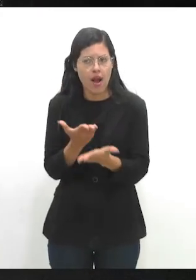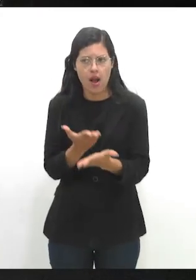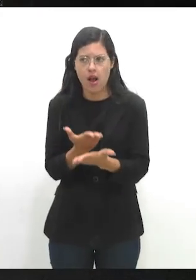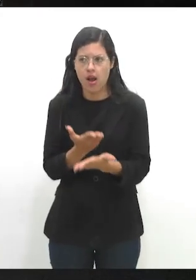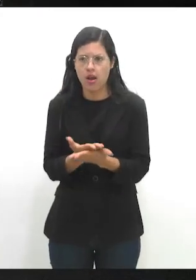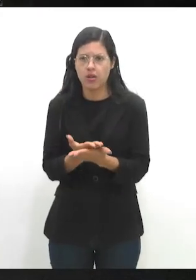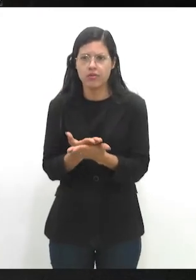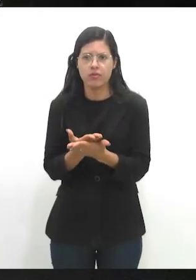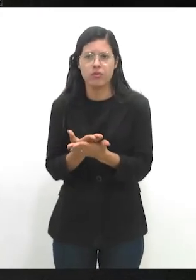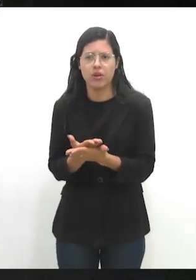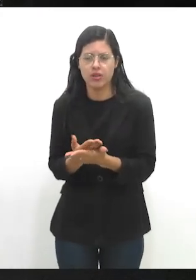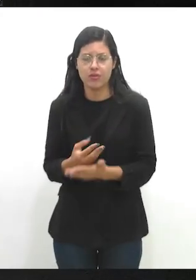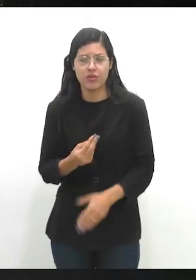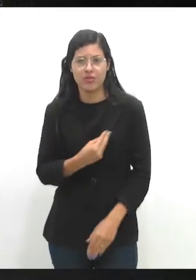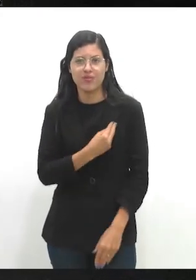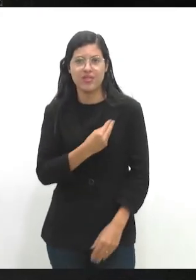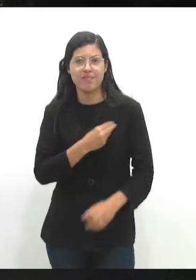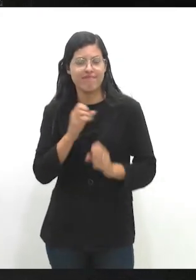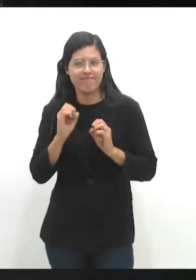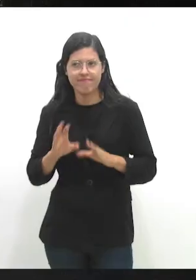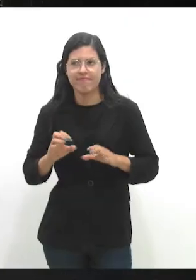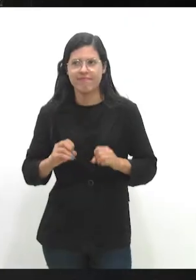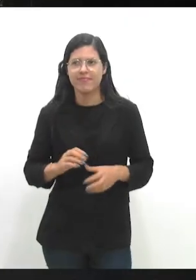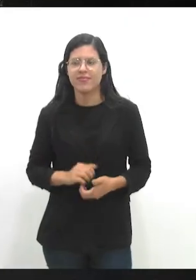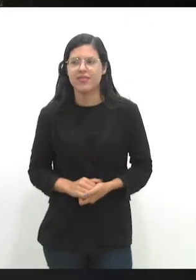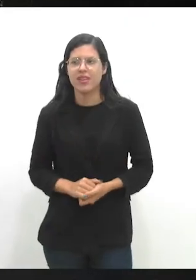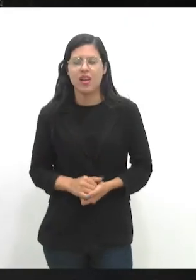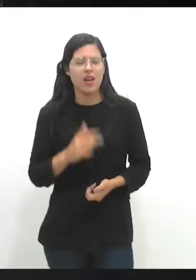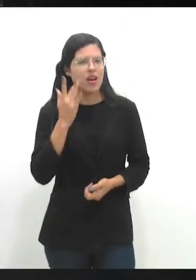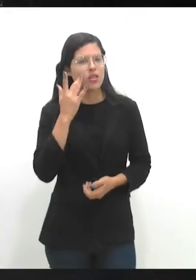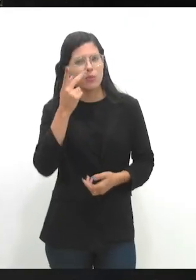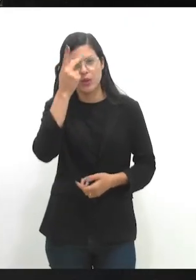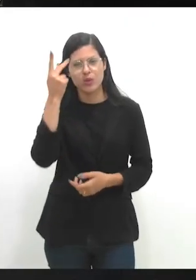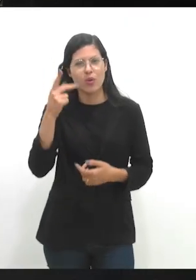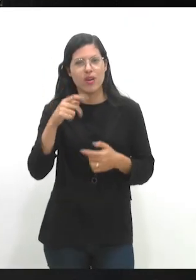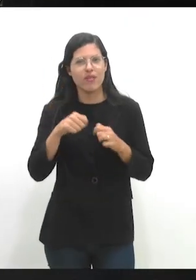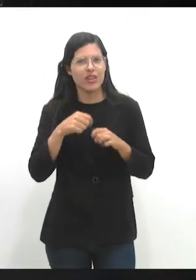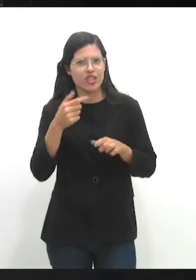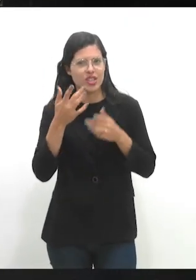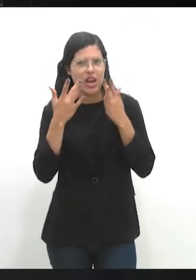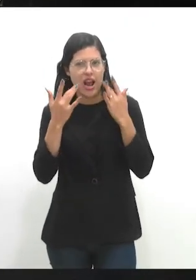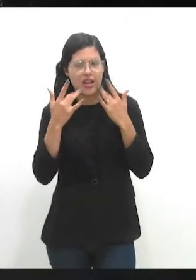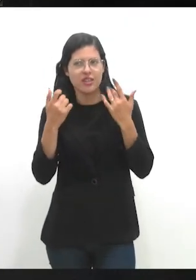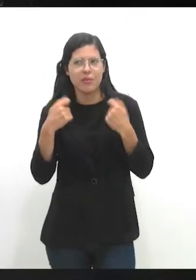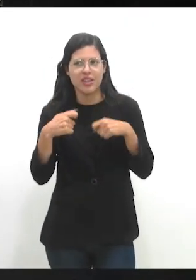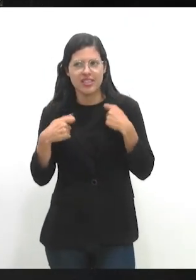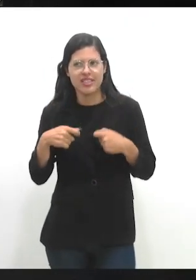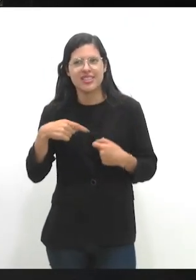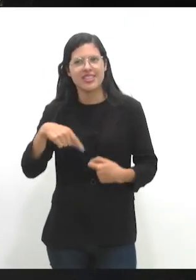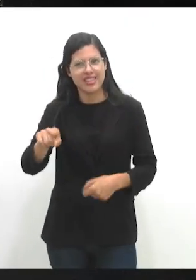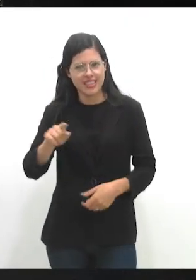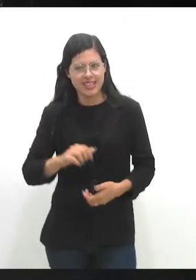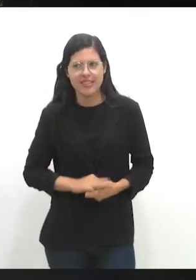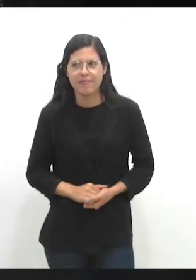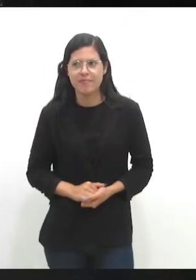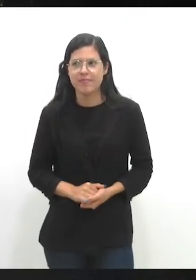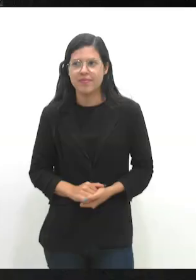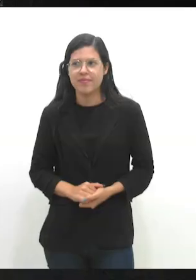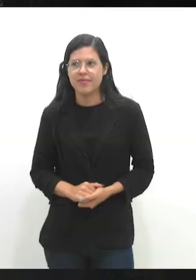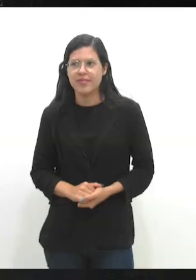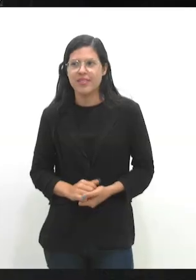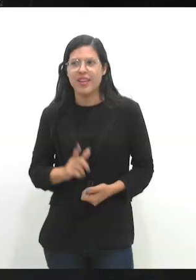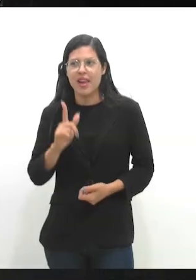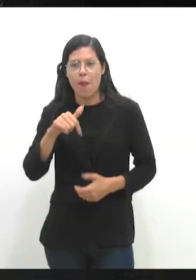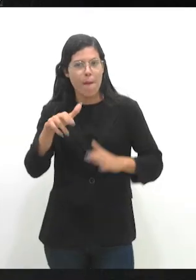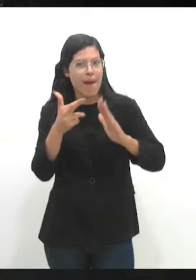aula e uma lição de vida ao mesmo tempo. E eu acho que, para quem faz teatro, então, todo mundo que faz teatro devia ir lá. Tem que ir. Não é? Eu acho que, assim, é